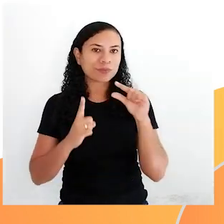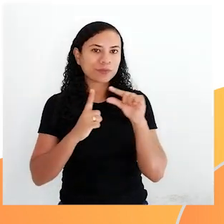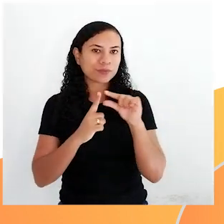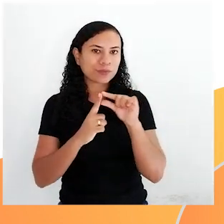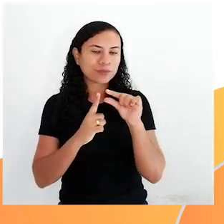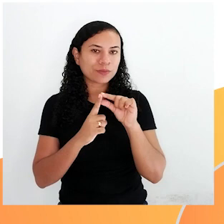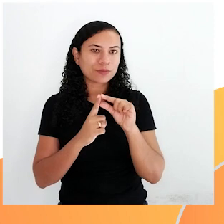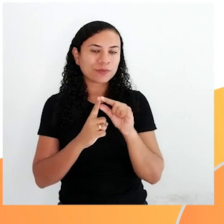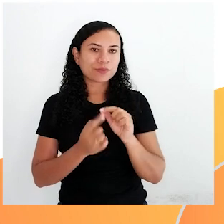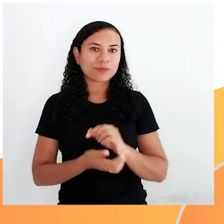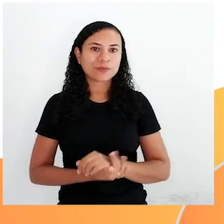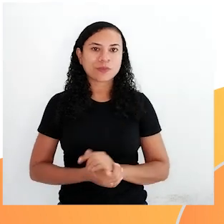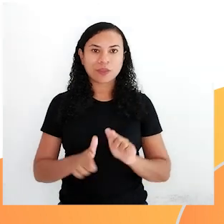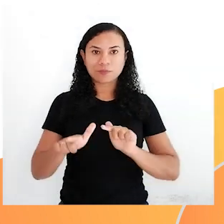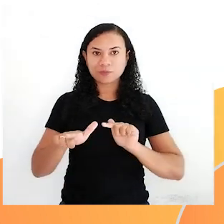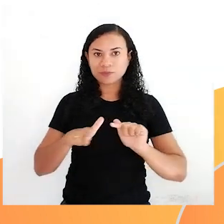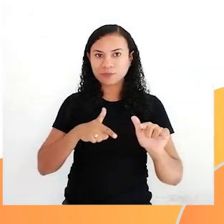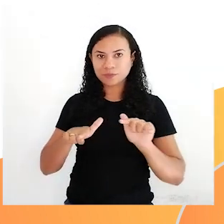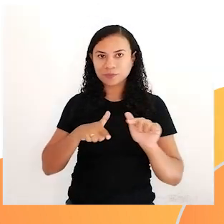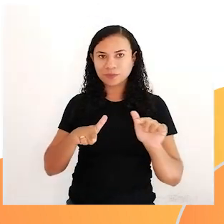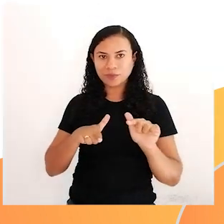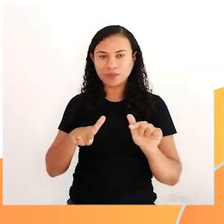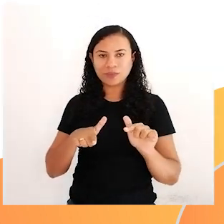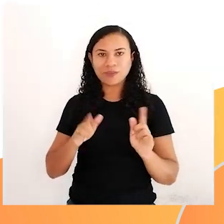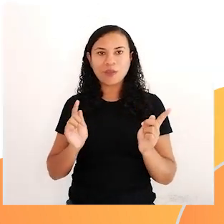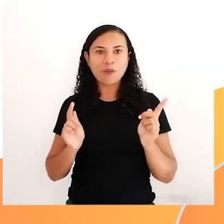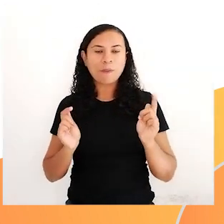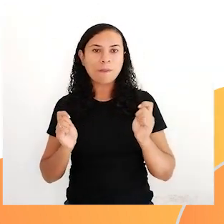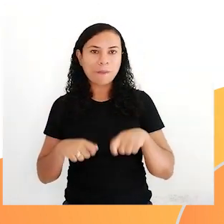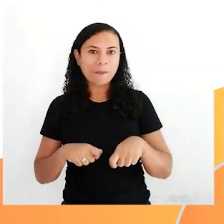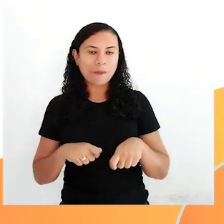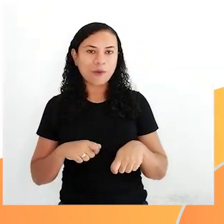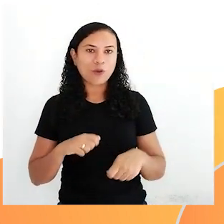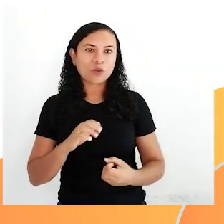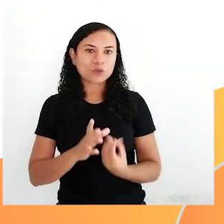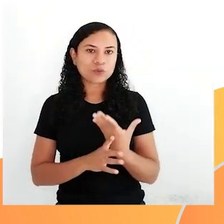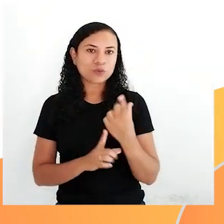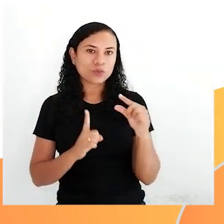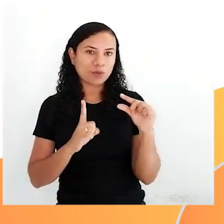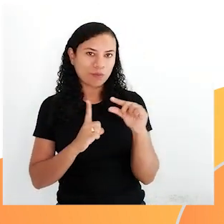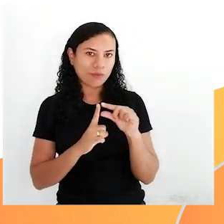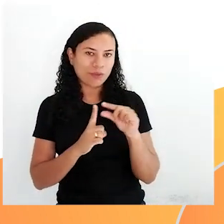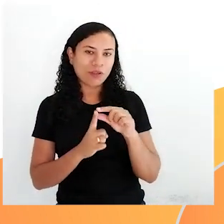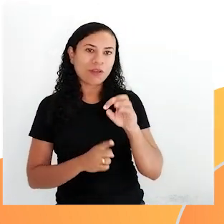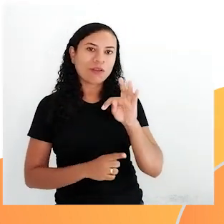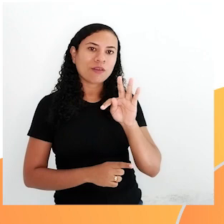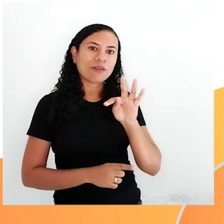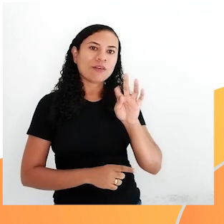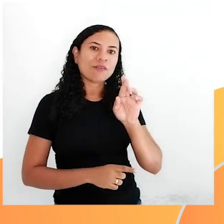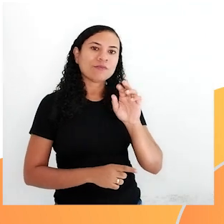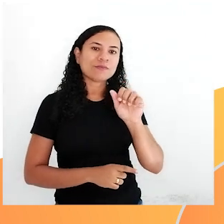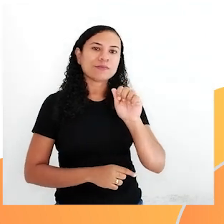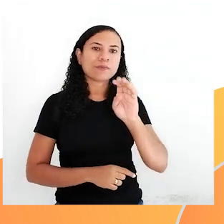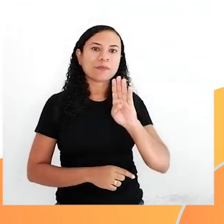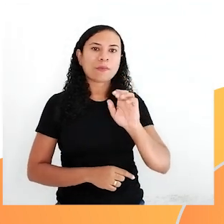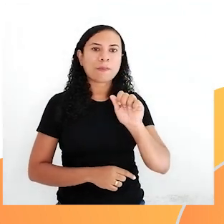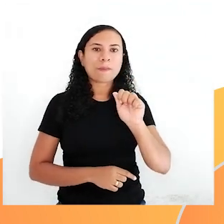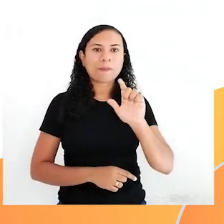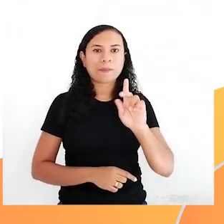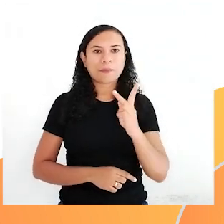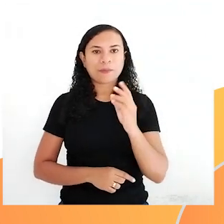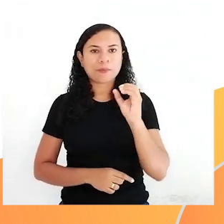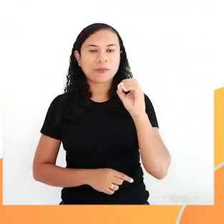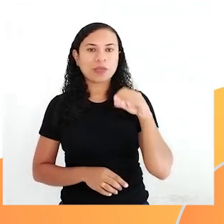palavra primitiva trabalhar, que formamos a derivada trabalho a partir da redução da palavra primitiva.